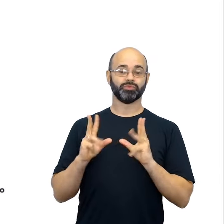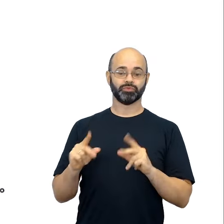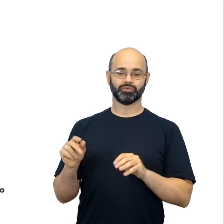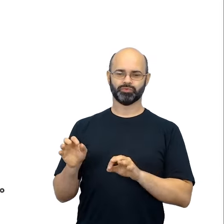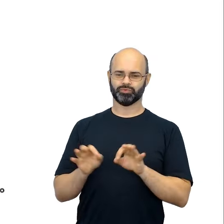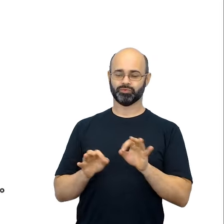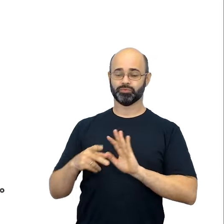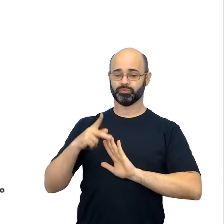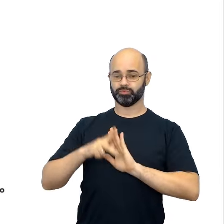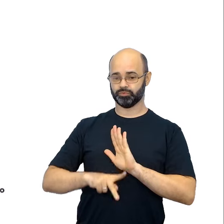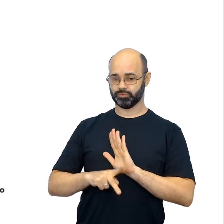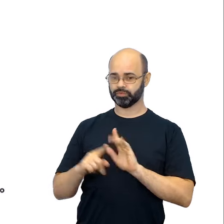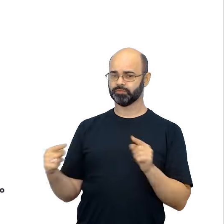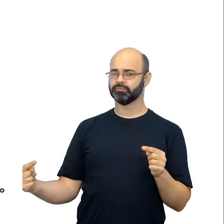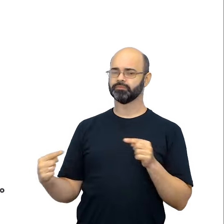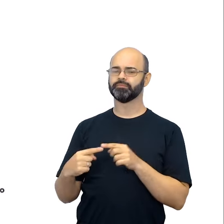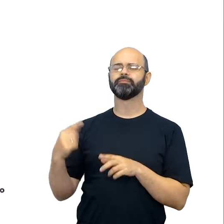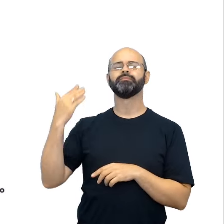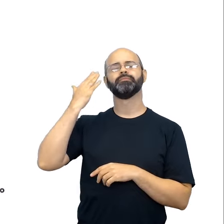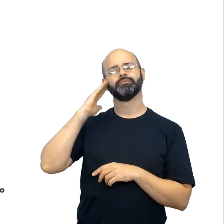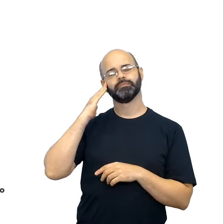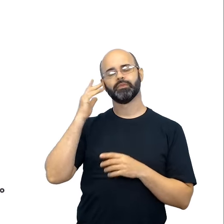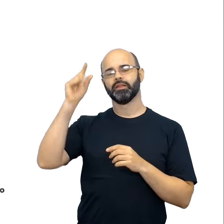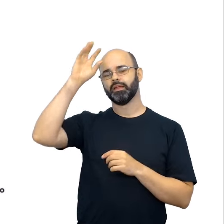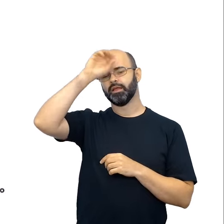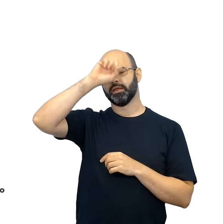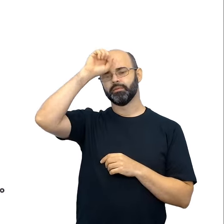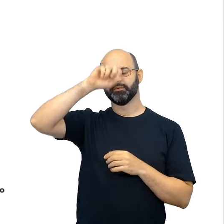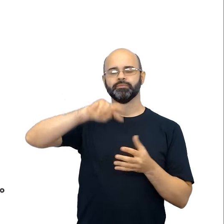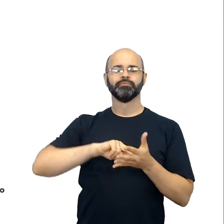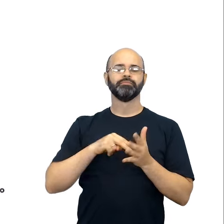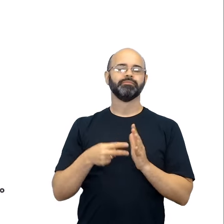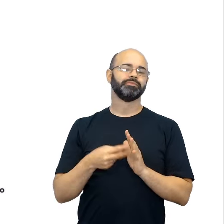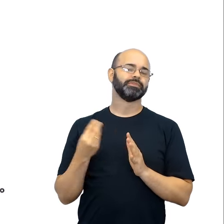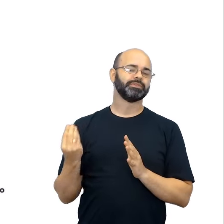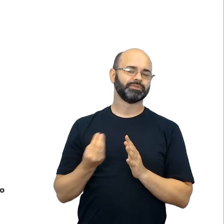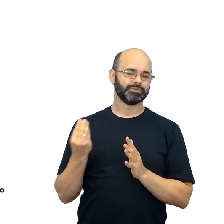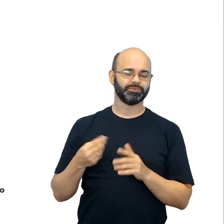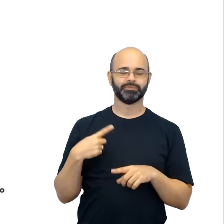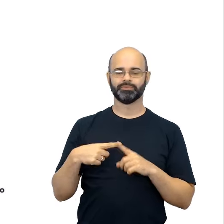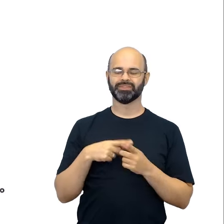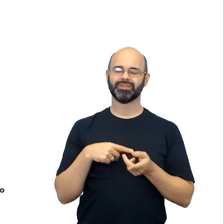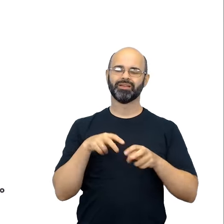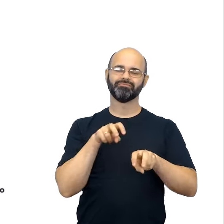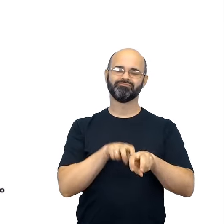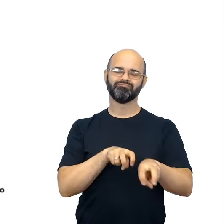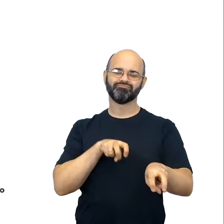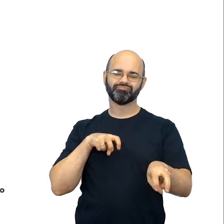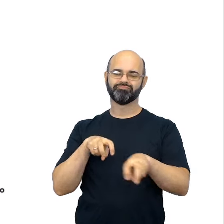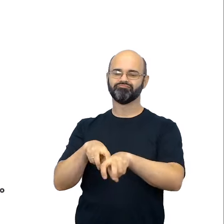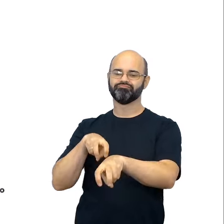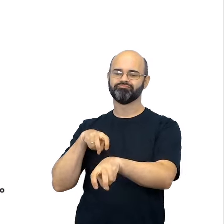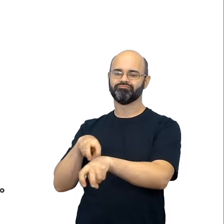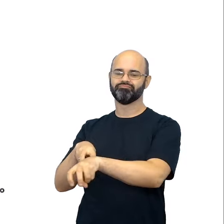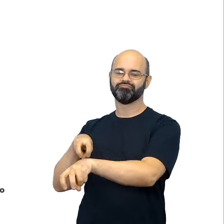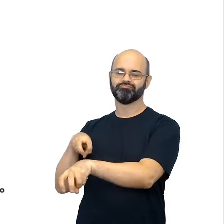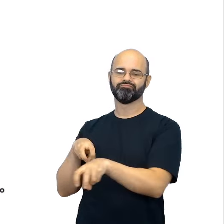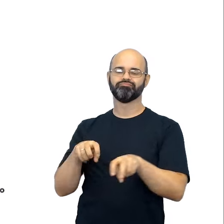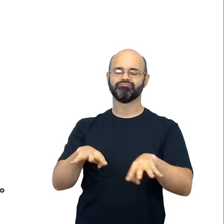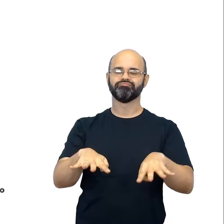estudantes sentido para o aprender, né? Acho que ficar sentado enfileirados numa sala de aula, os estudantes